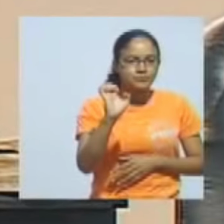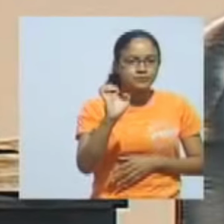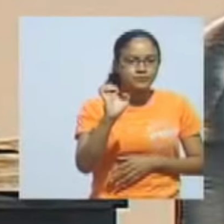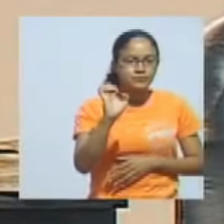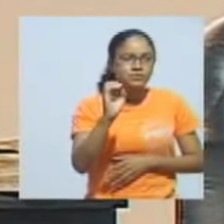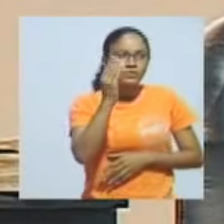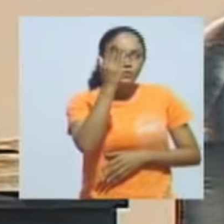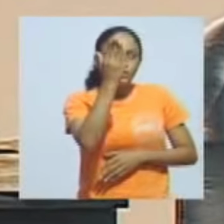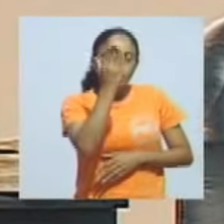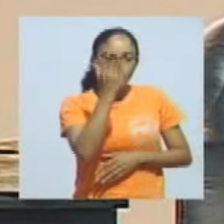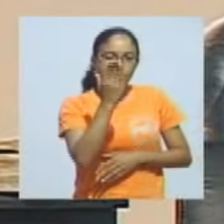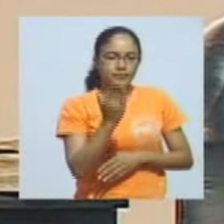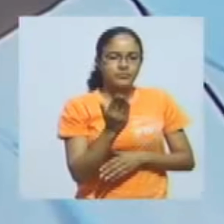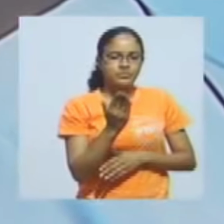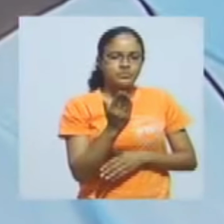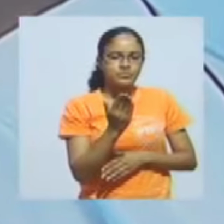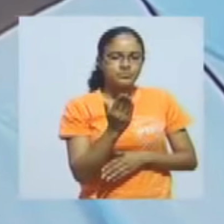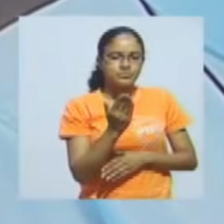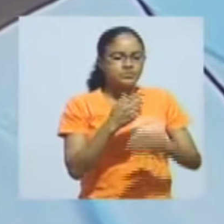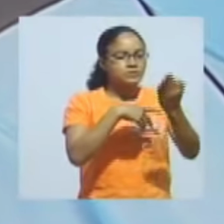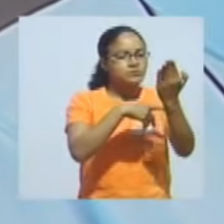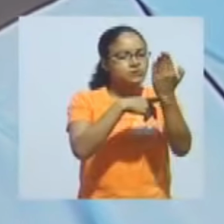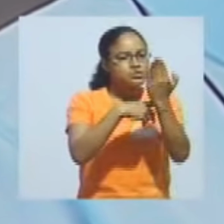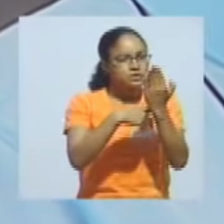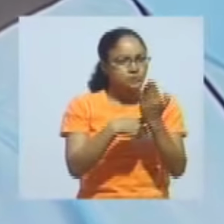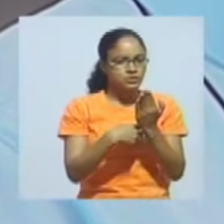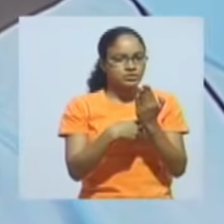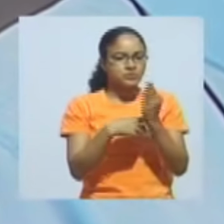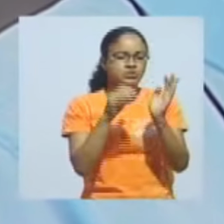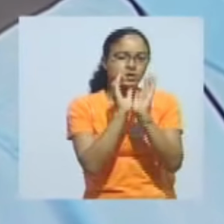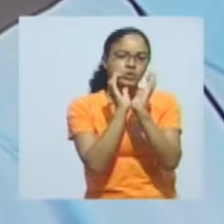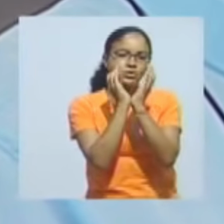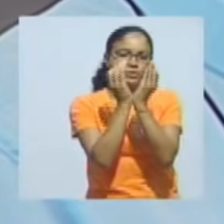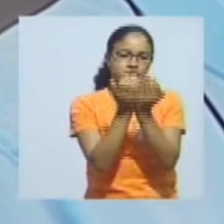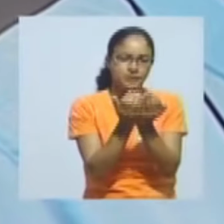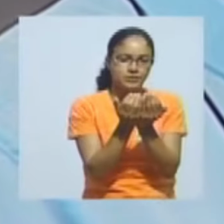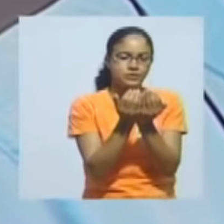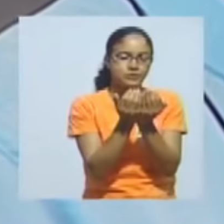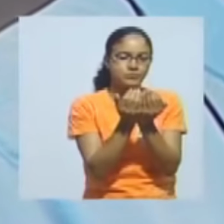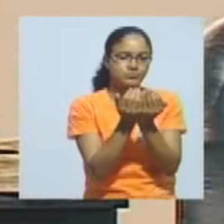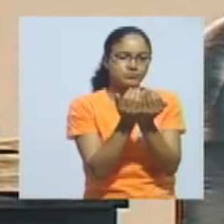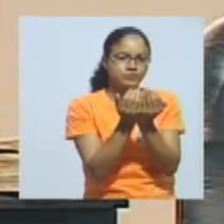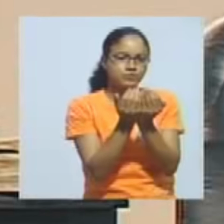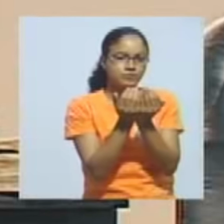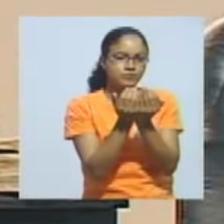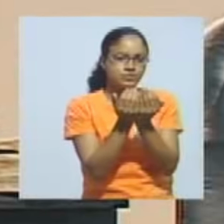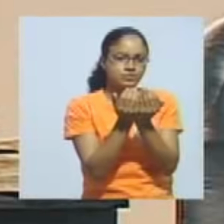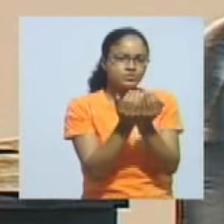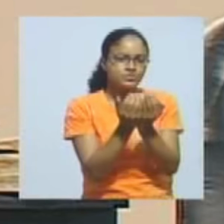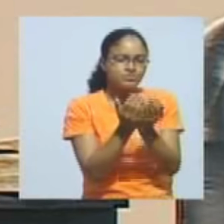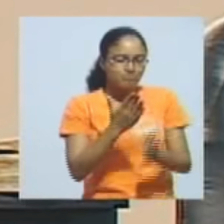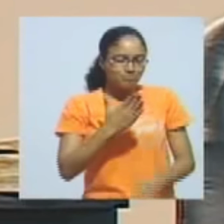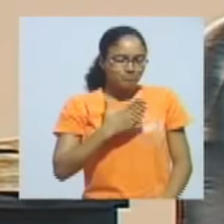Mas não depende de mim. E assim veio no meu